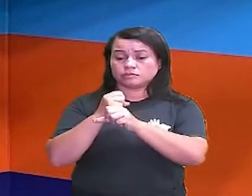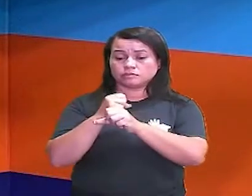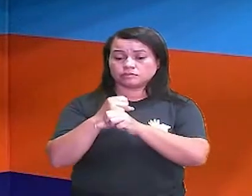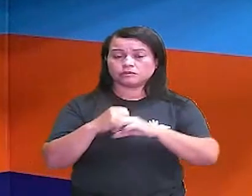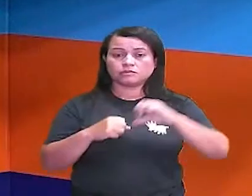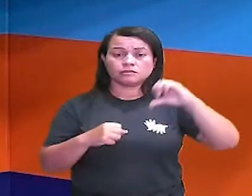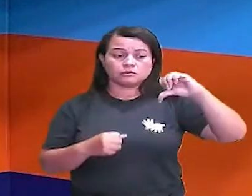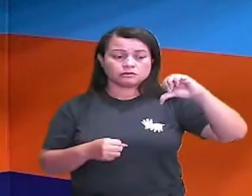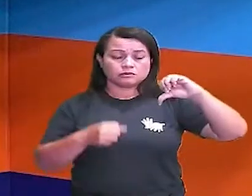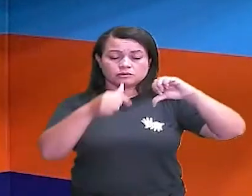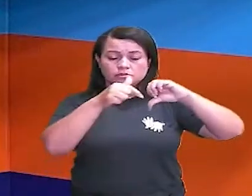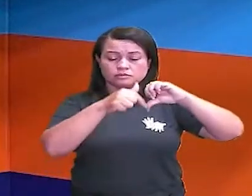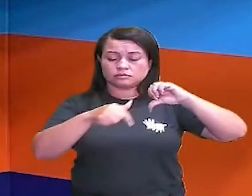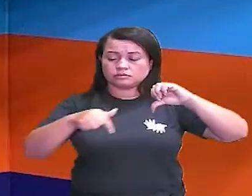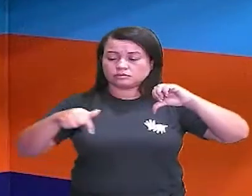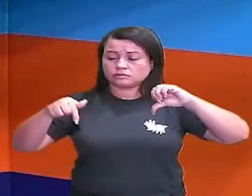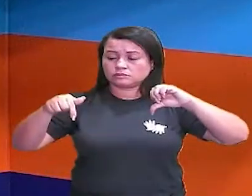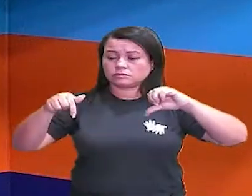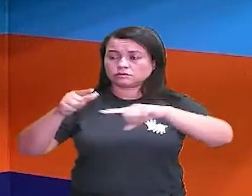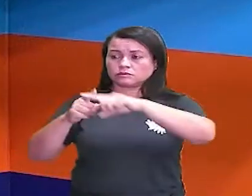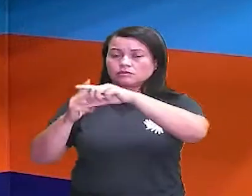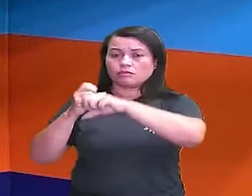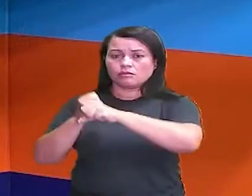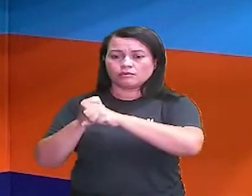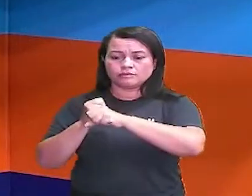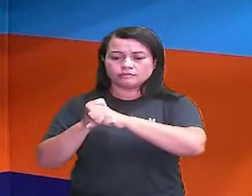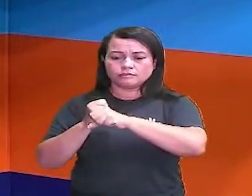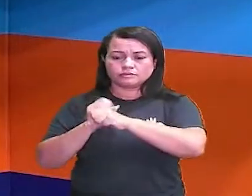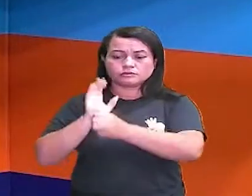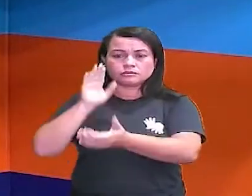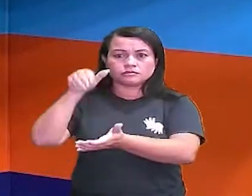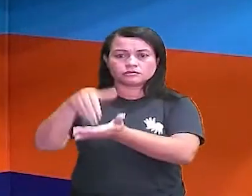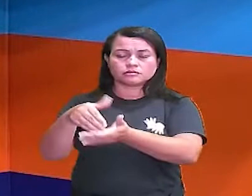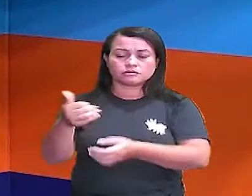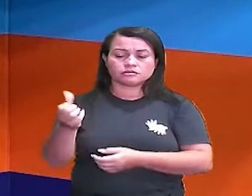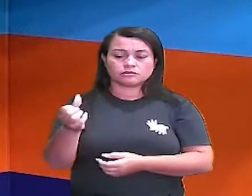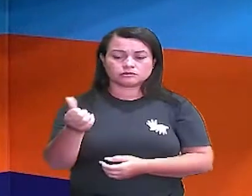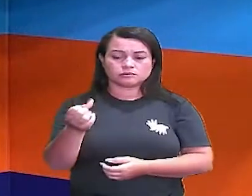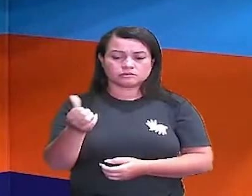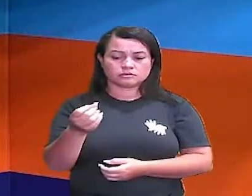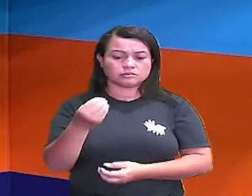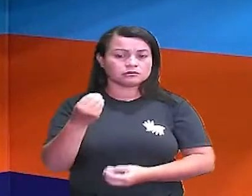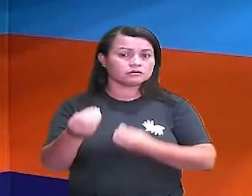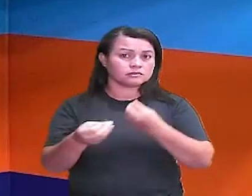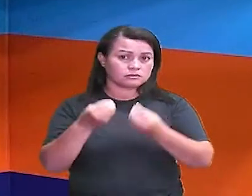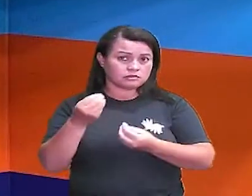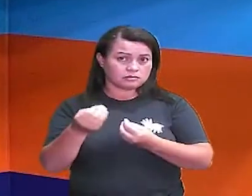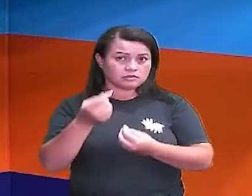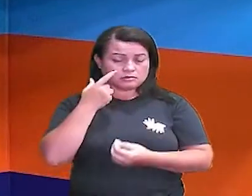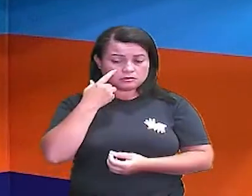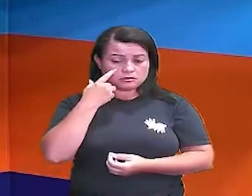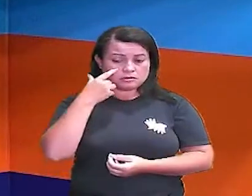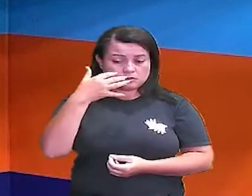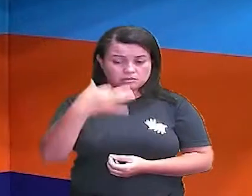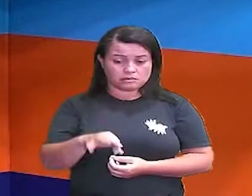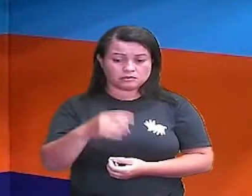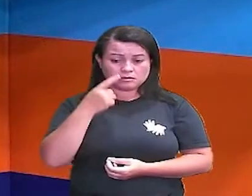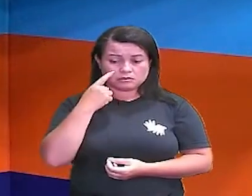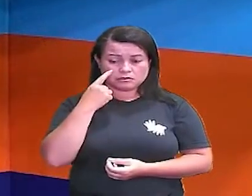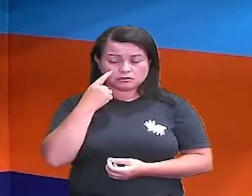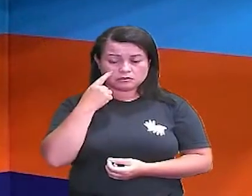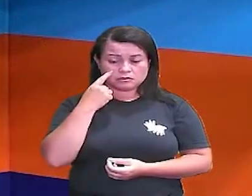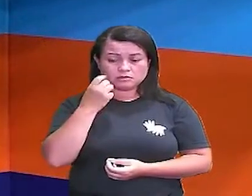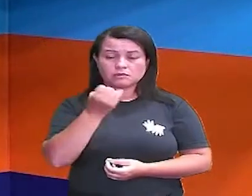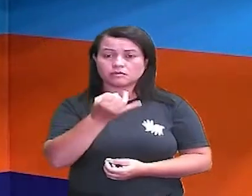9 mais 7, eu vou bater lá no 16. Quer saber como quer ter a certeza? É só você